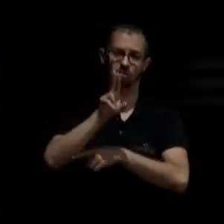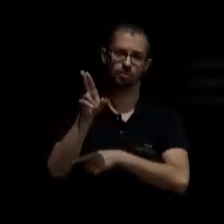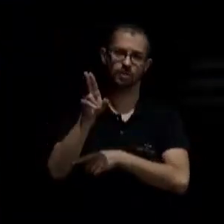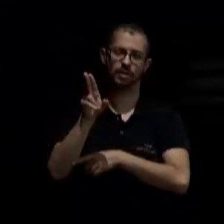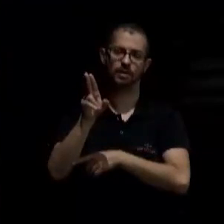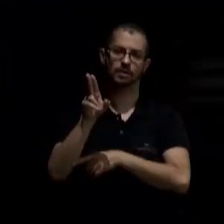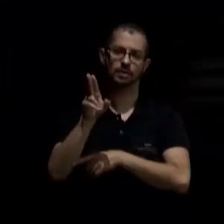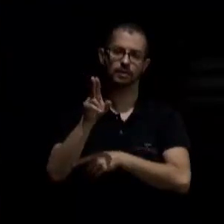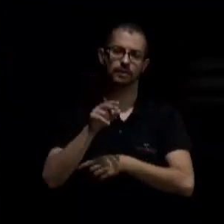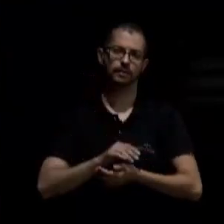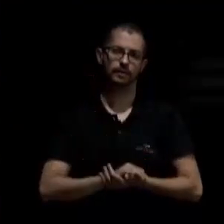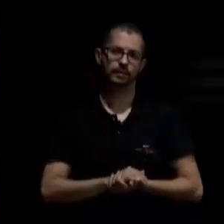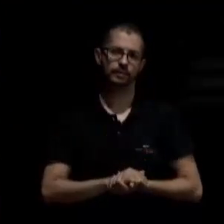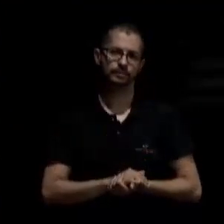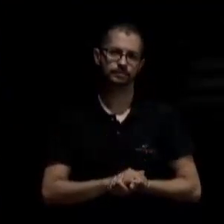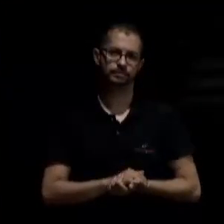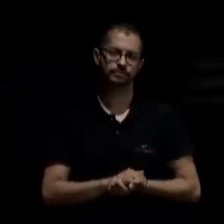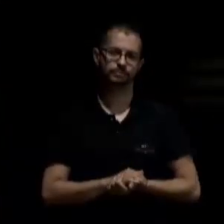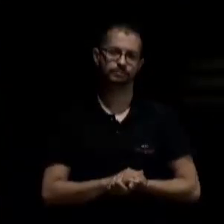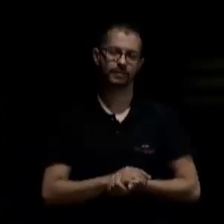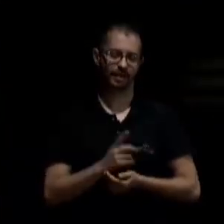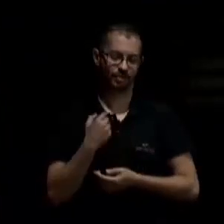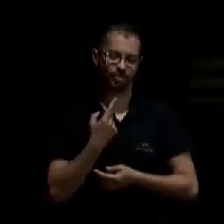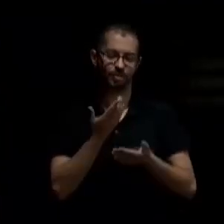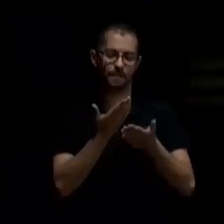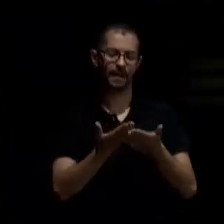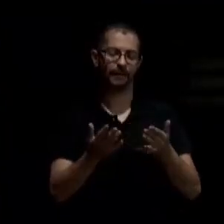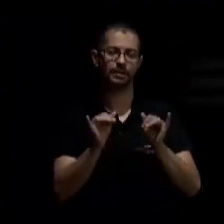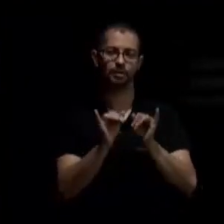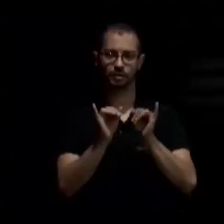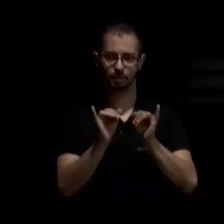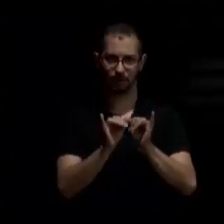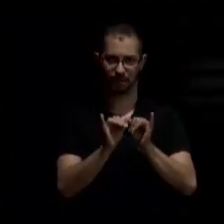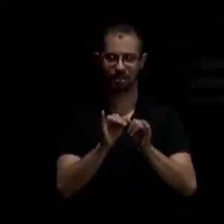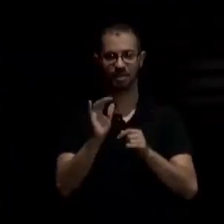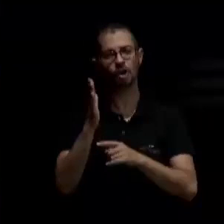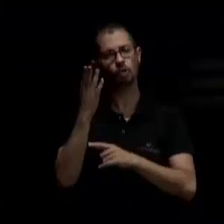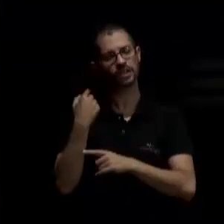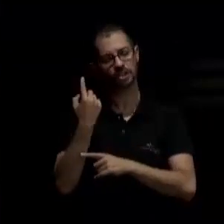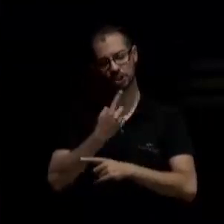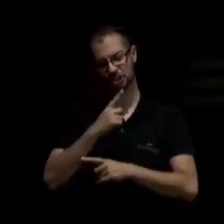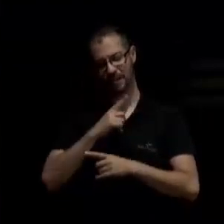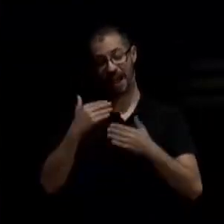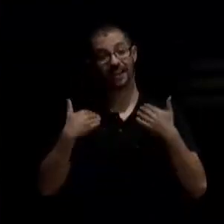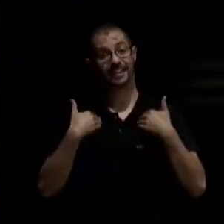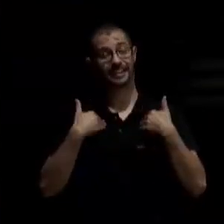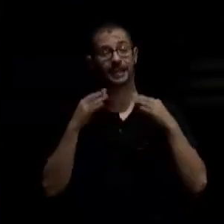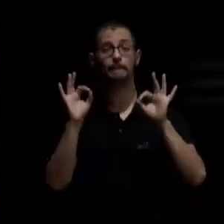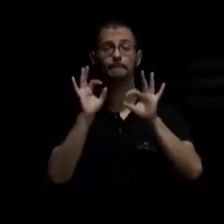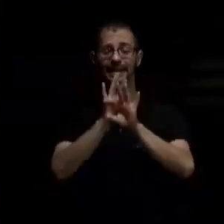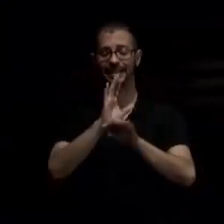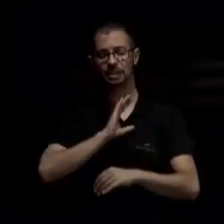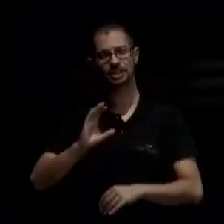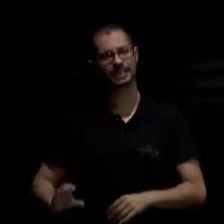perdemos as nossas bobagens. Quando nós tivermos a alegria plena de Cristo como o